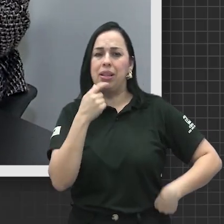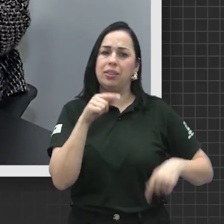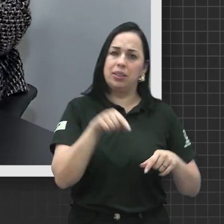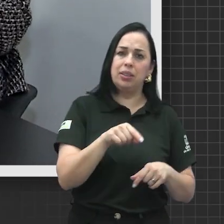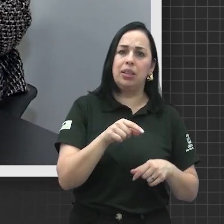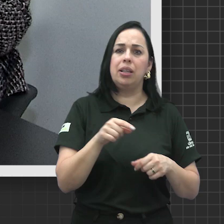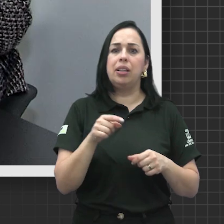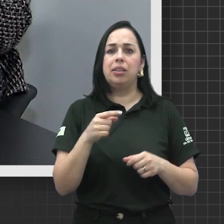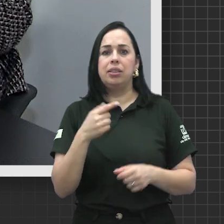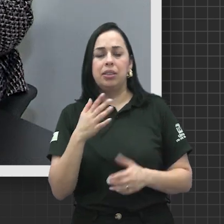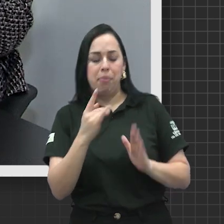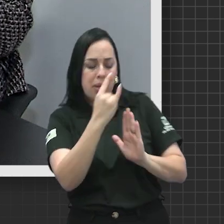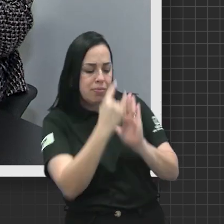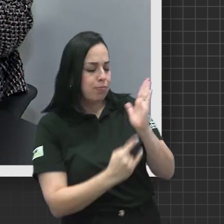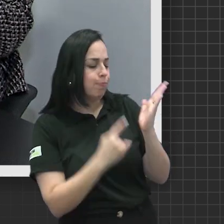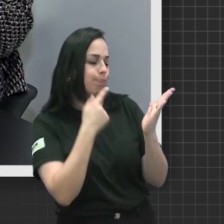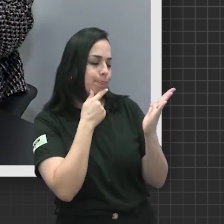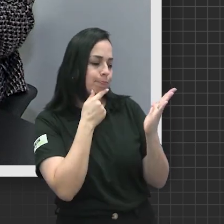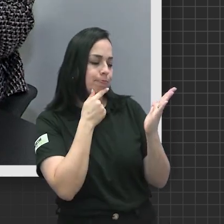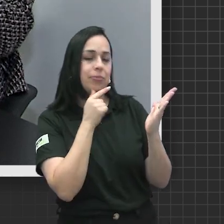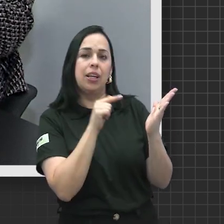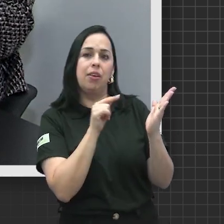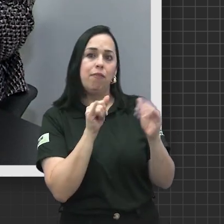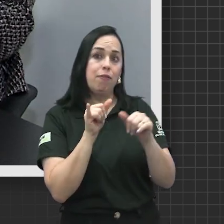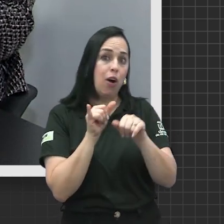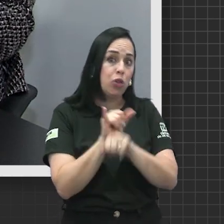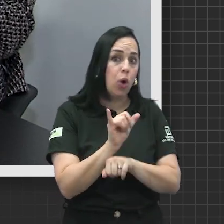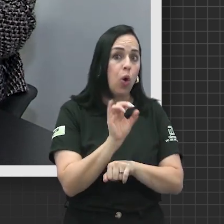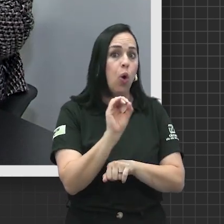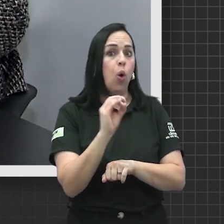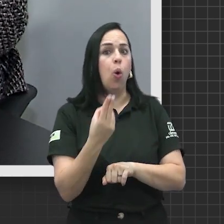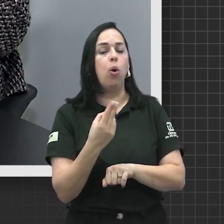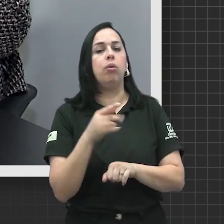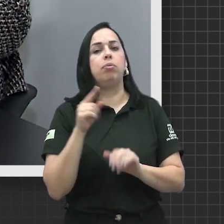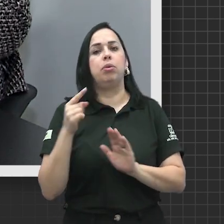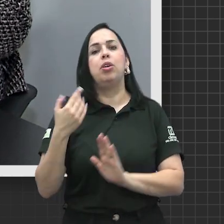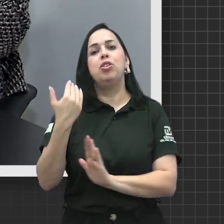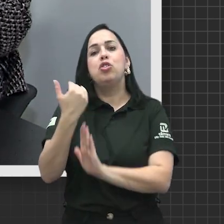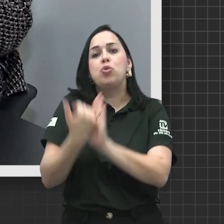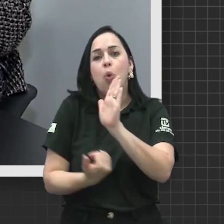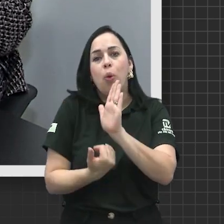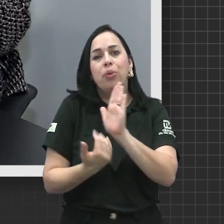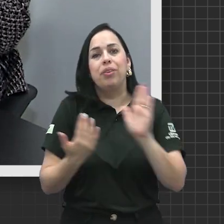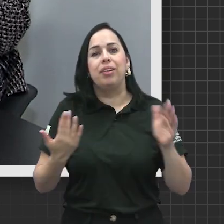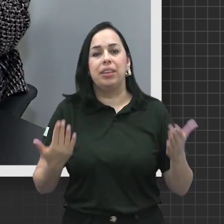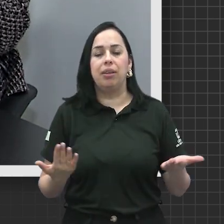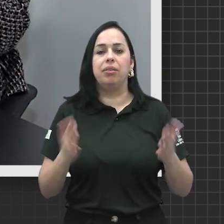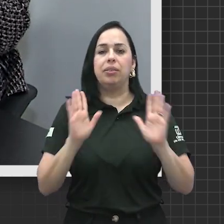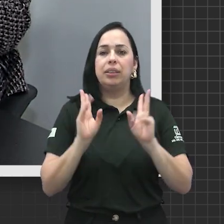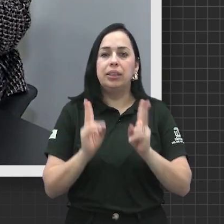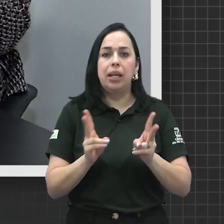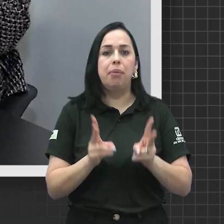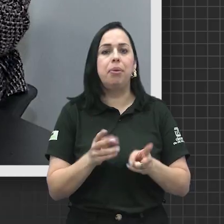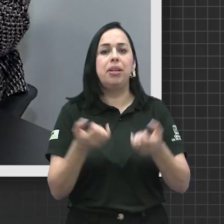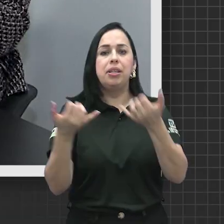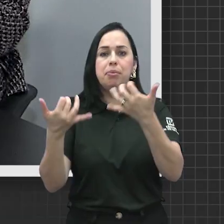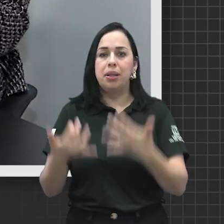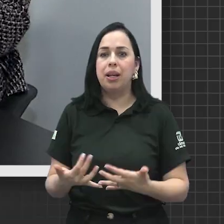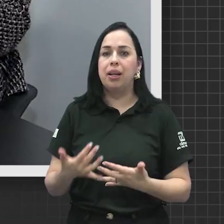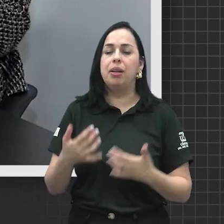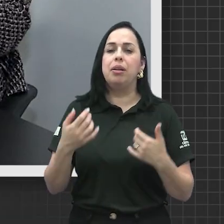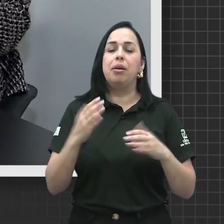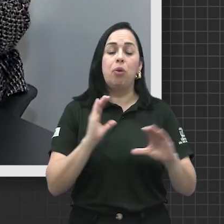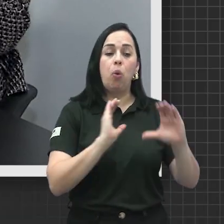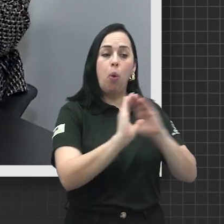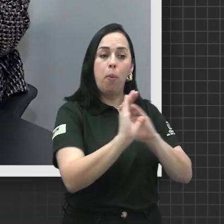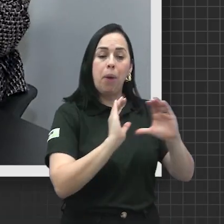para que ele veja aquele atestado de uma maneira como falta ou então como abonada. Também a gente sempre fala para o empregado